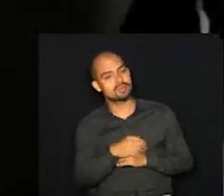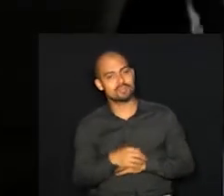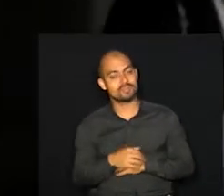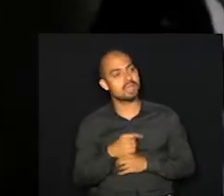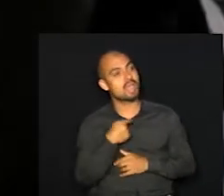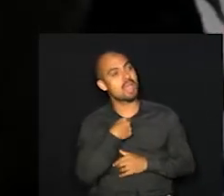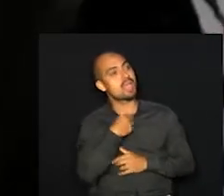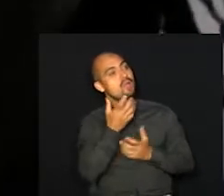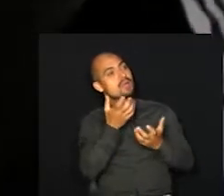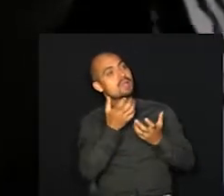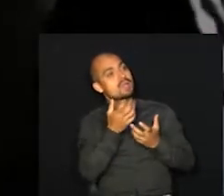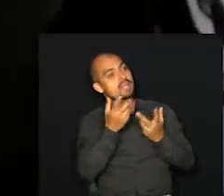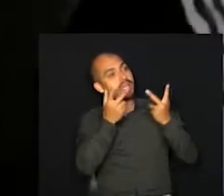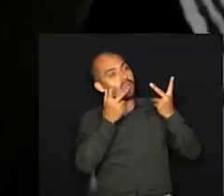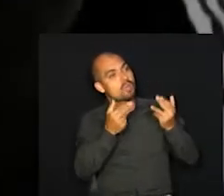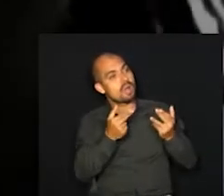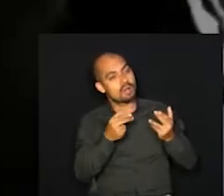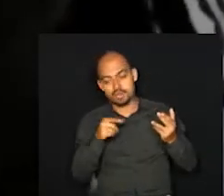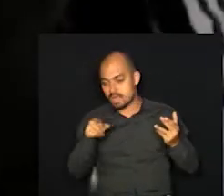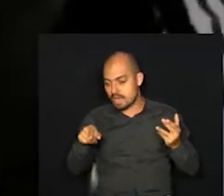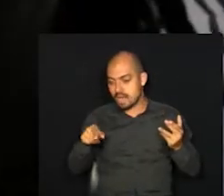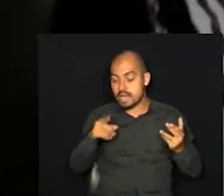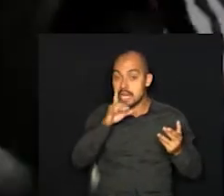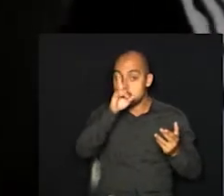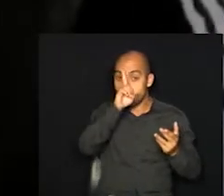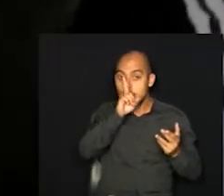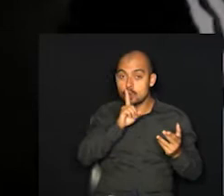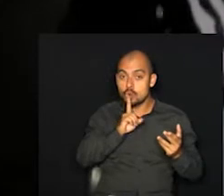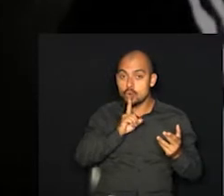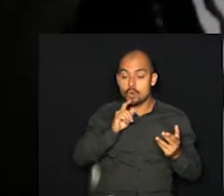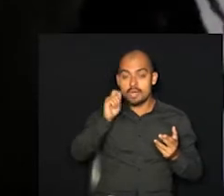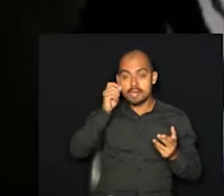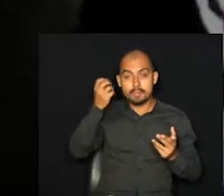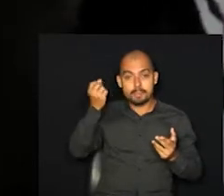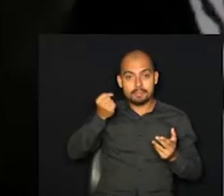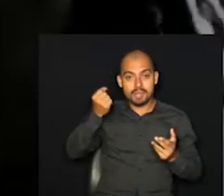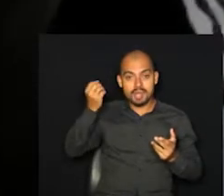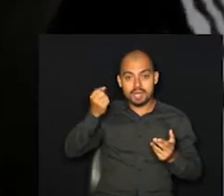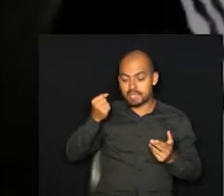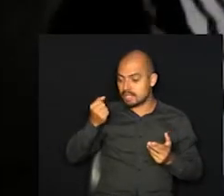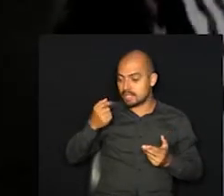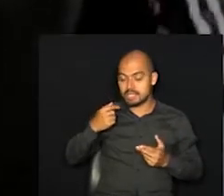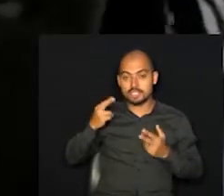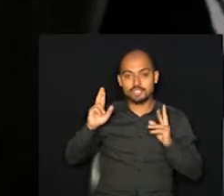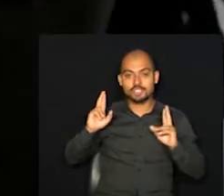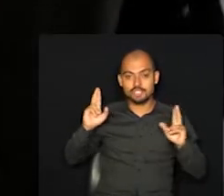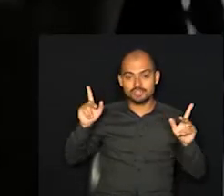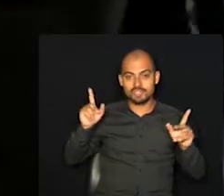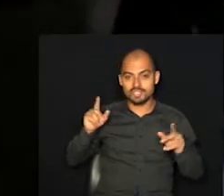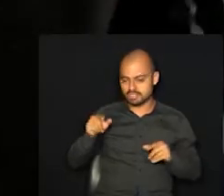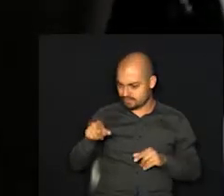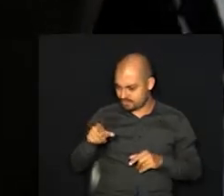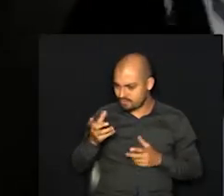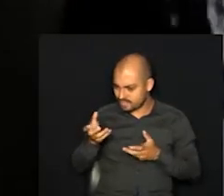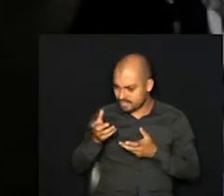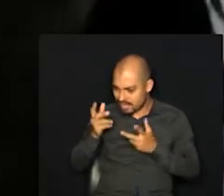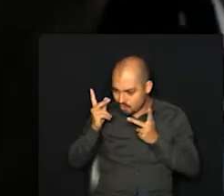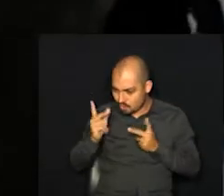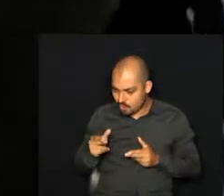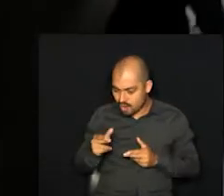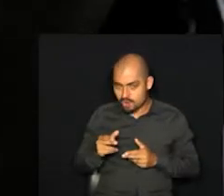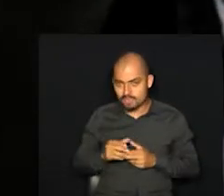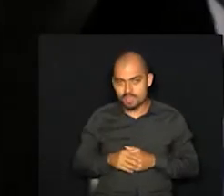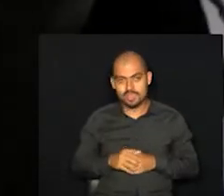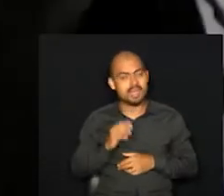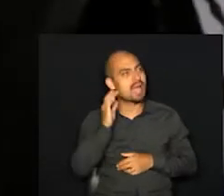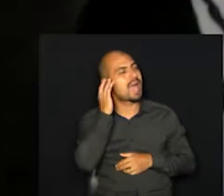igual. Uma menina loirinha, branquinha, ai, uma família branca, que não tinha nada a ver. Aí eu peguei e falei, você queria ter o cabelo igual o meu? Ela falou assim, ah, eu acho tão